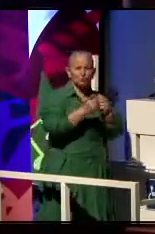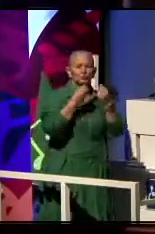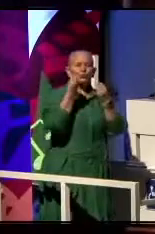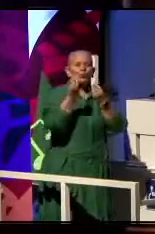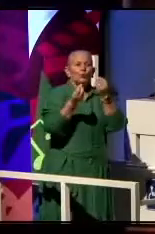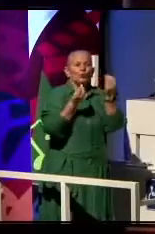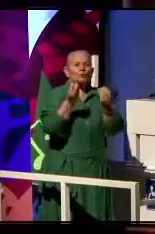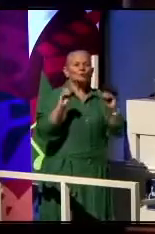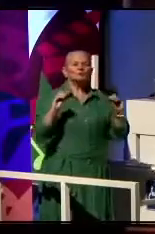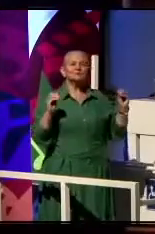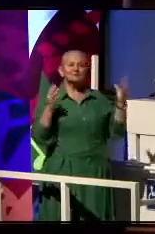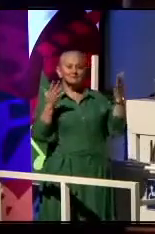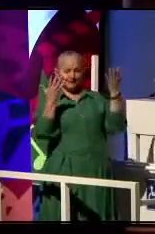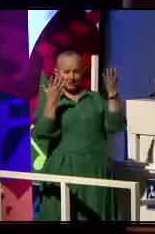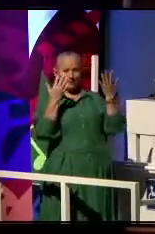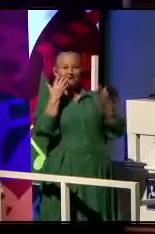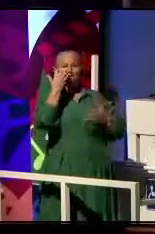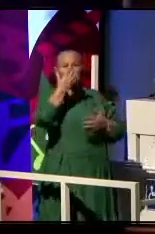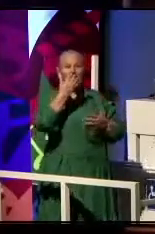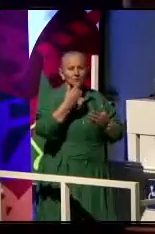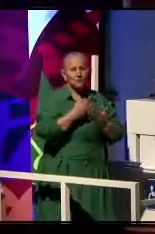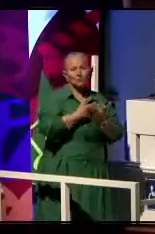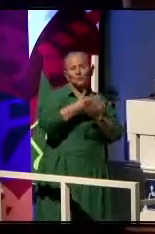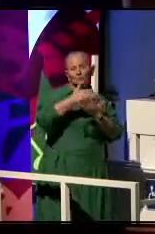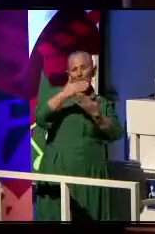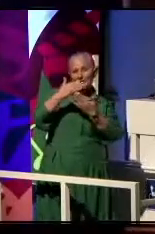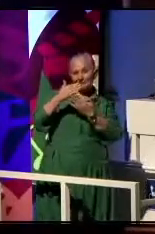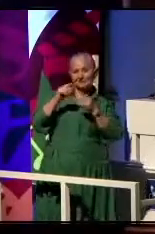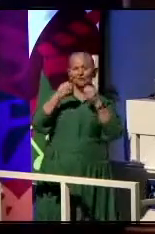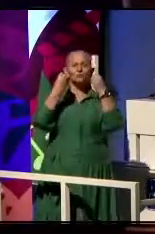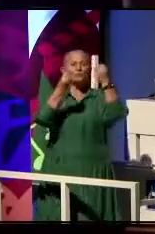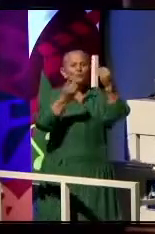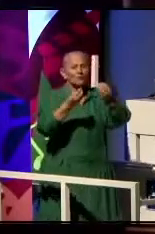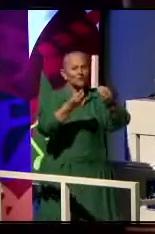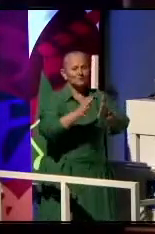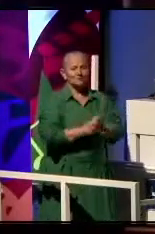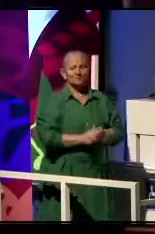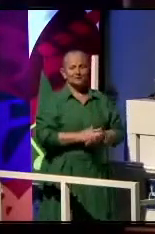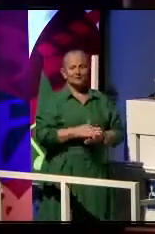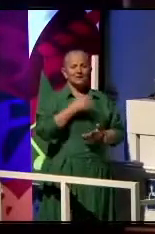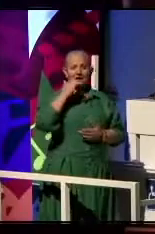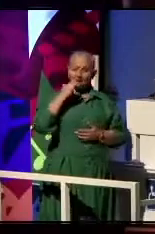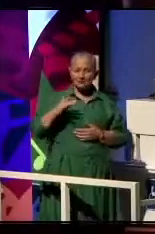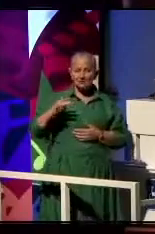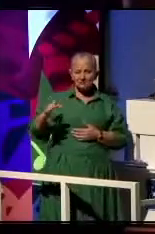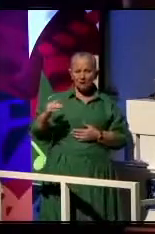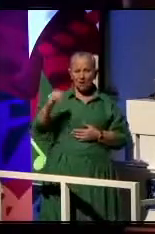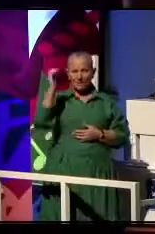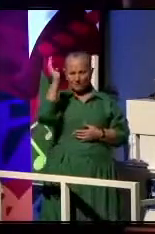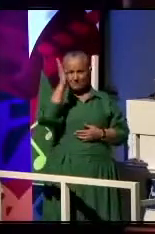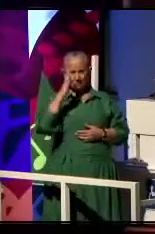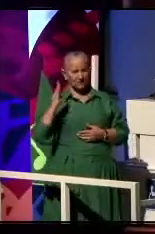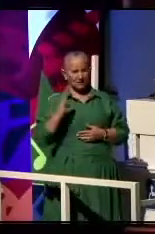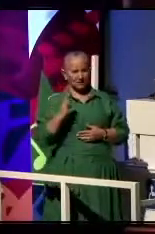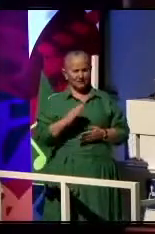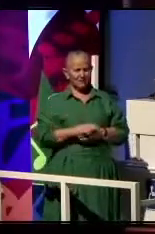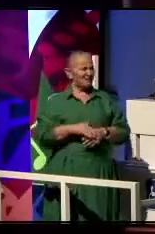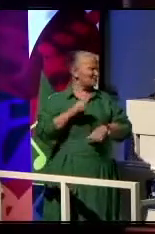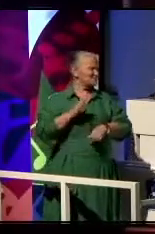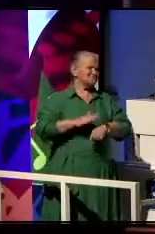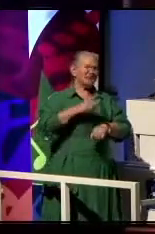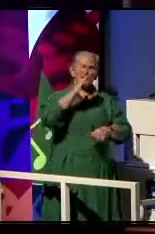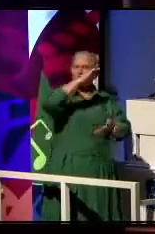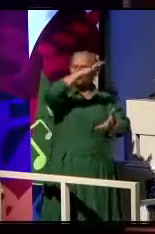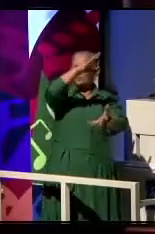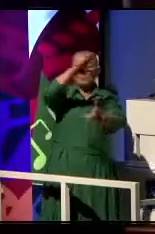para perpetuar a memória. E a música popular brasileira, gente, é uma das músicas mais lindas do mundo, que ela reúne essa